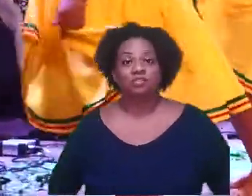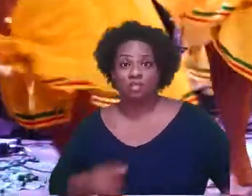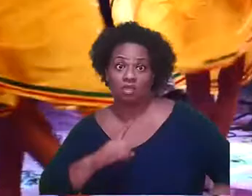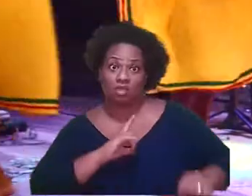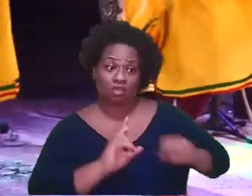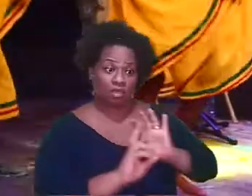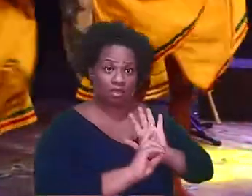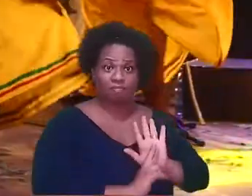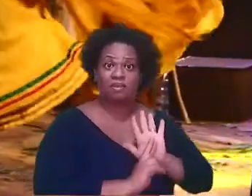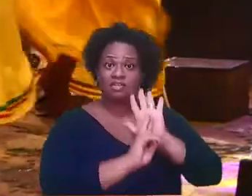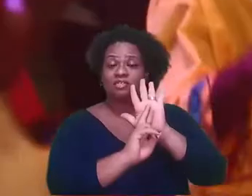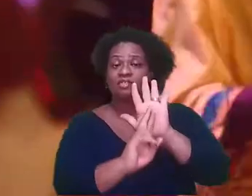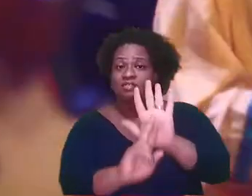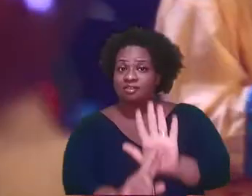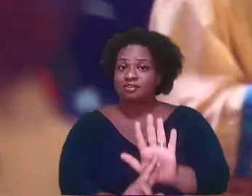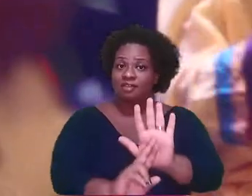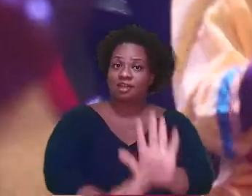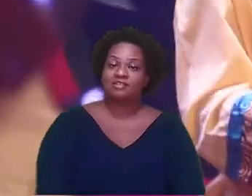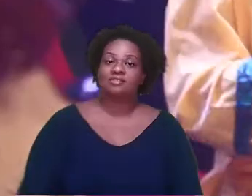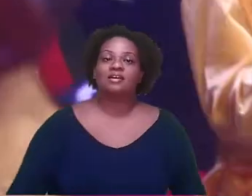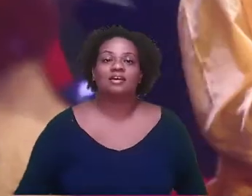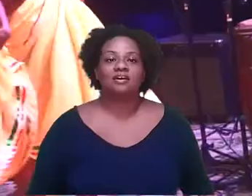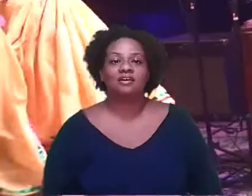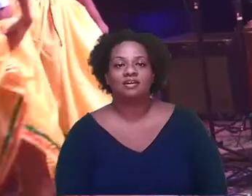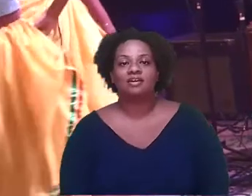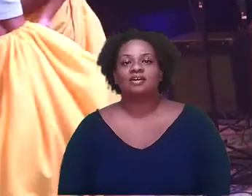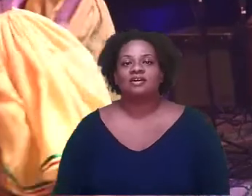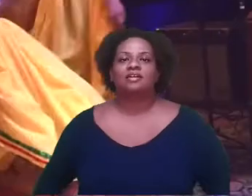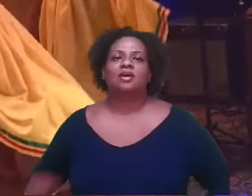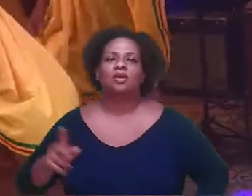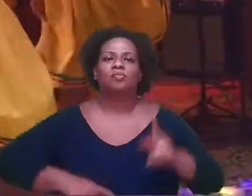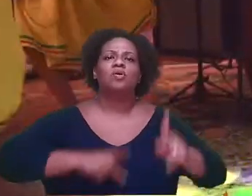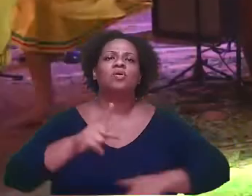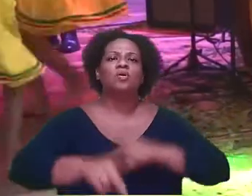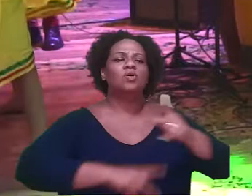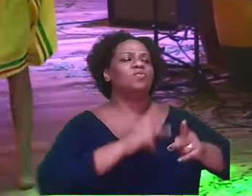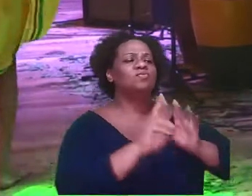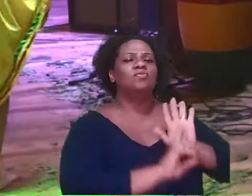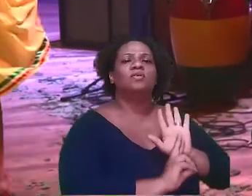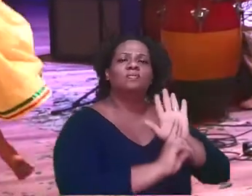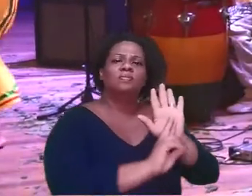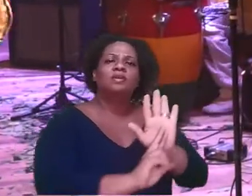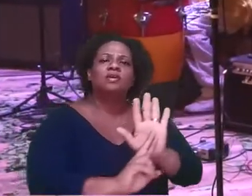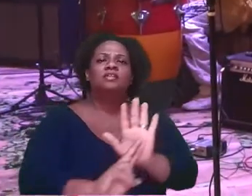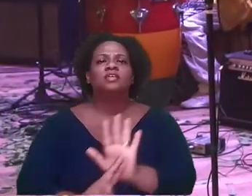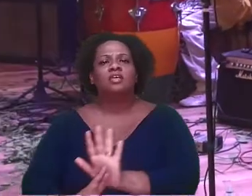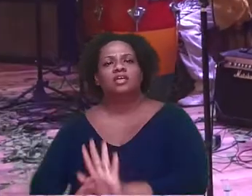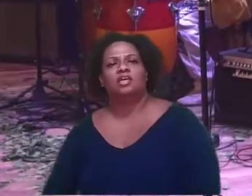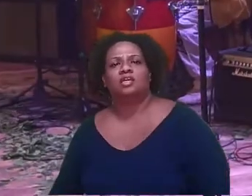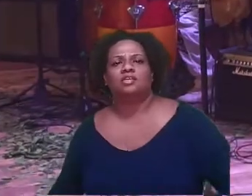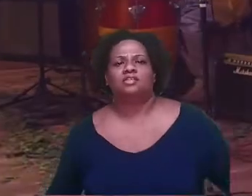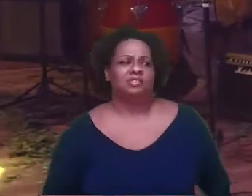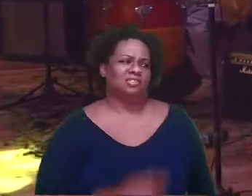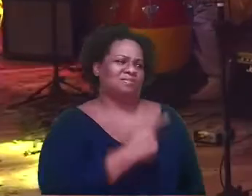E os pastores como representação. Tá na hora do pau comer. Tá na hora do pau